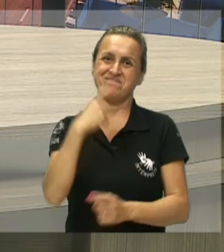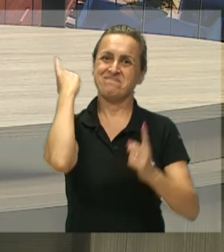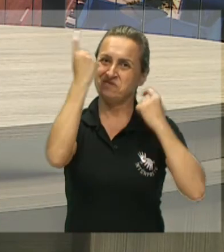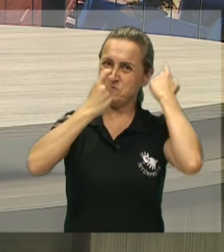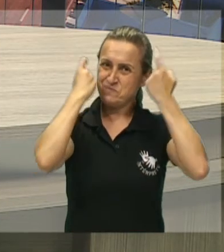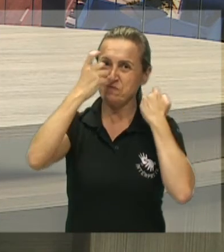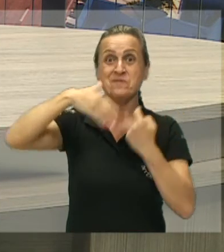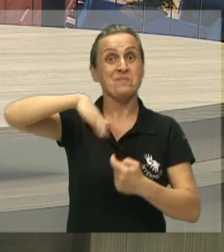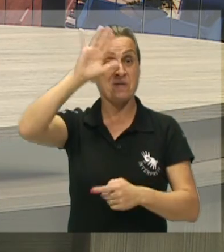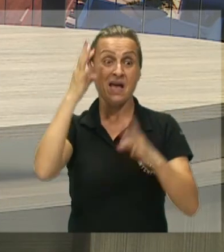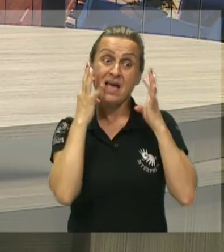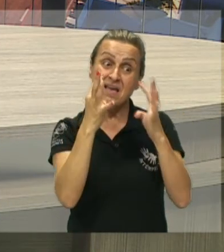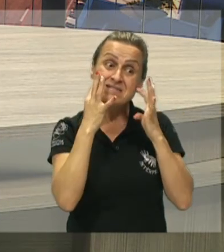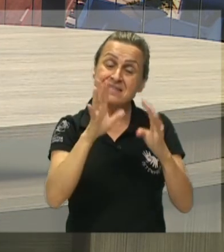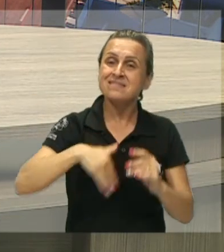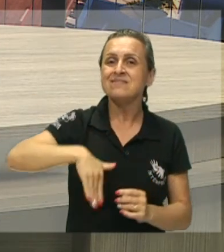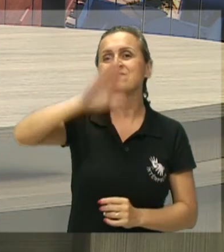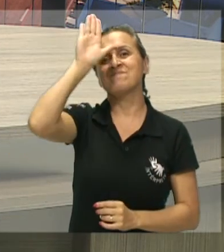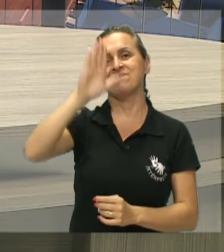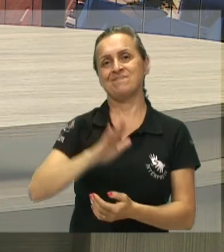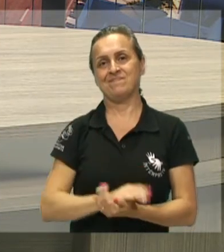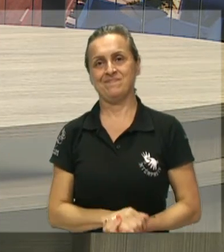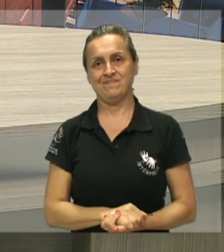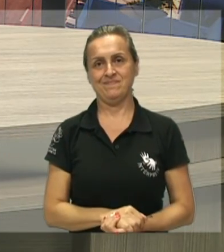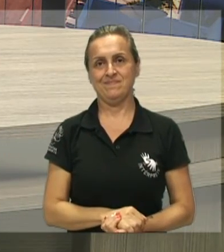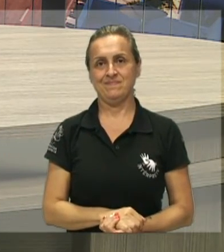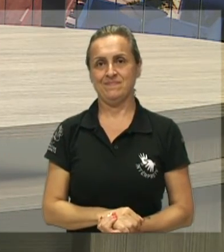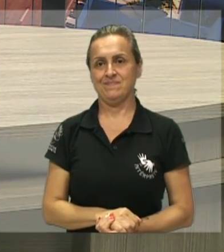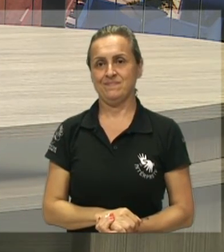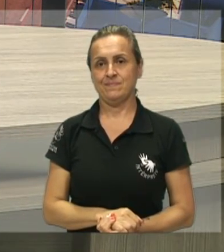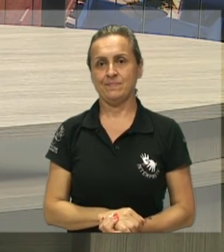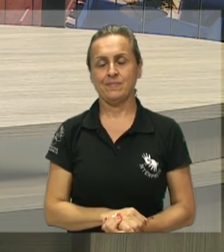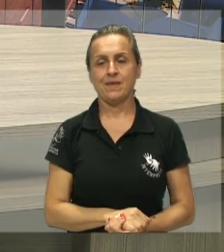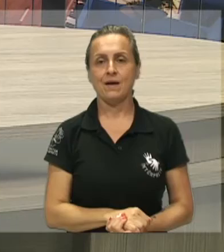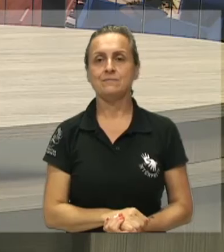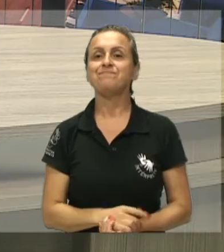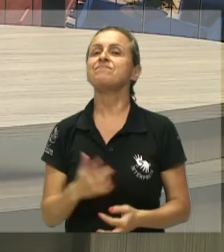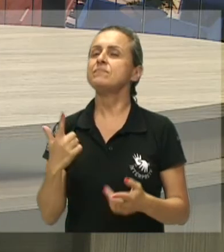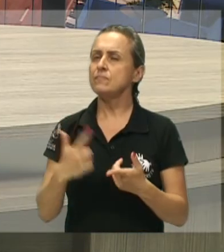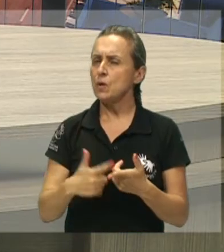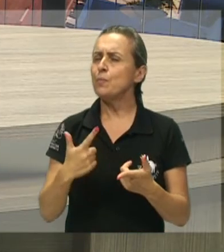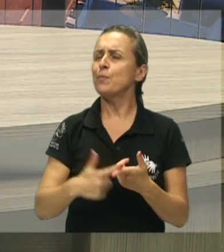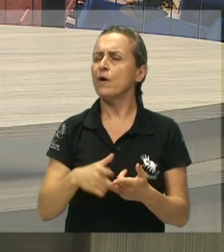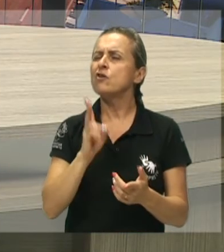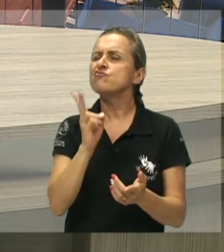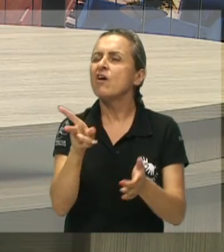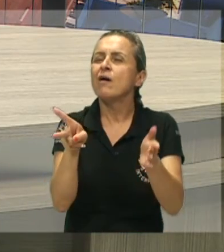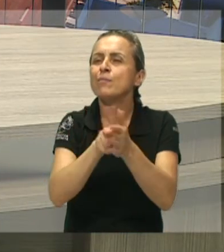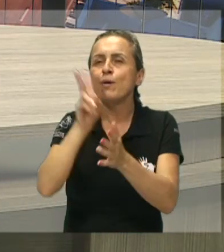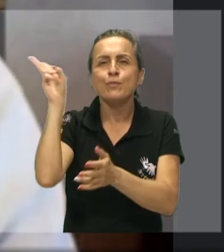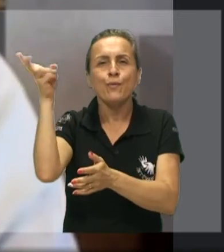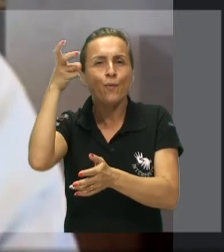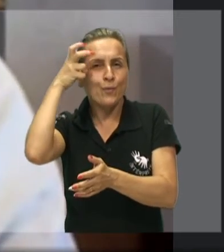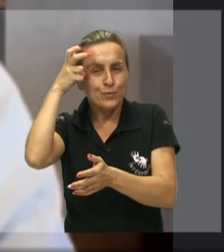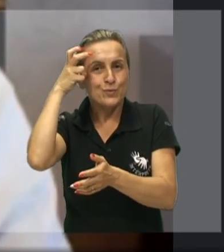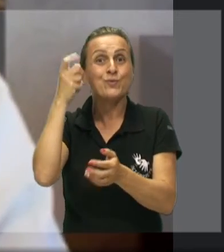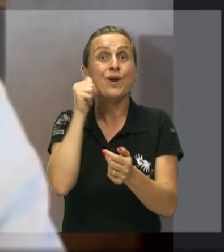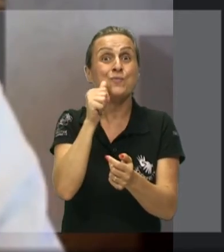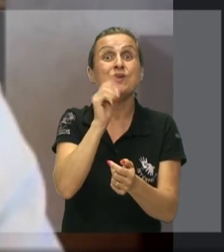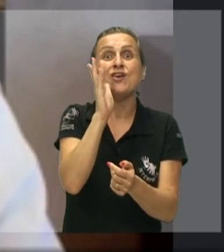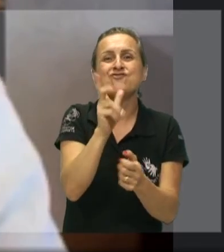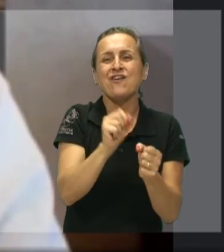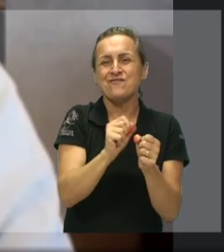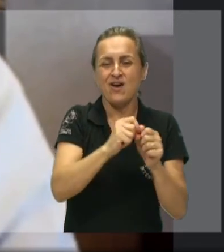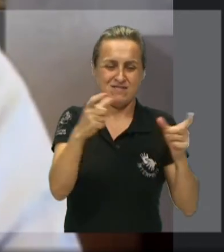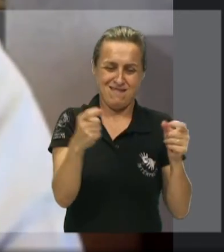e dão atenção, até porque há um aspecto cultural que elas já fazem esse exame de preventivo de câncer de mama,